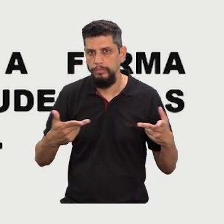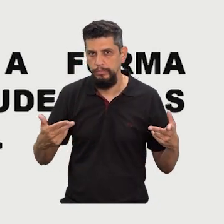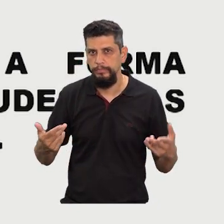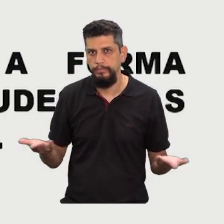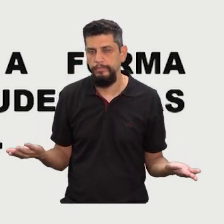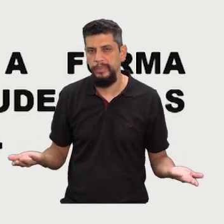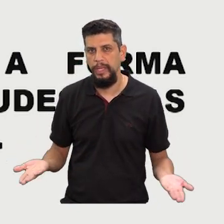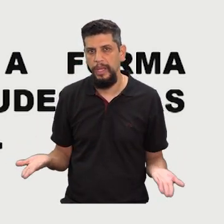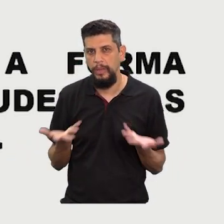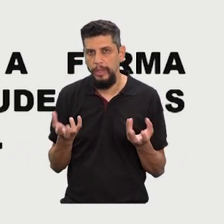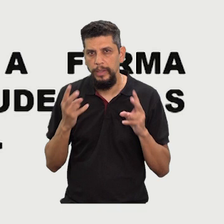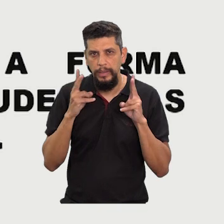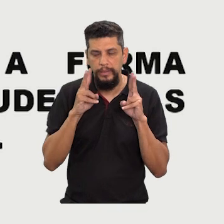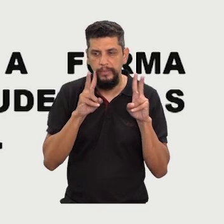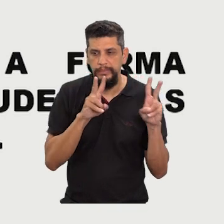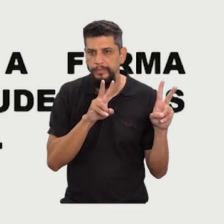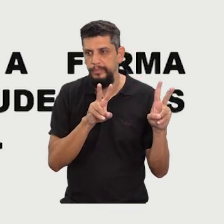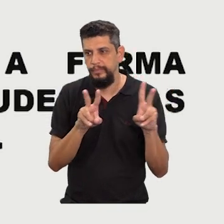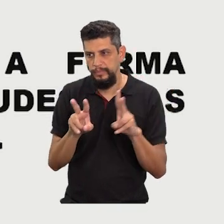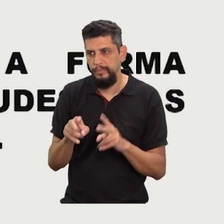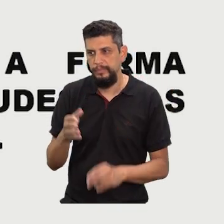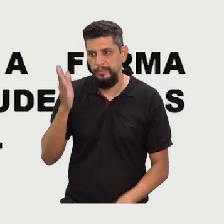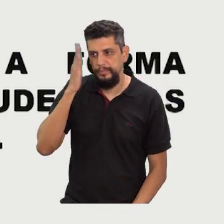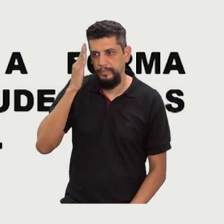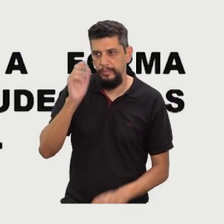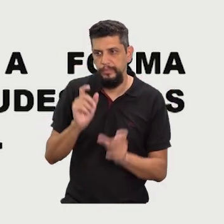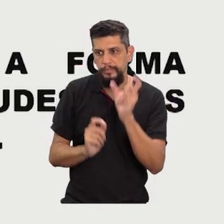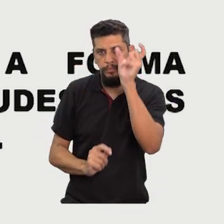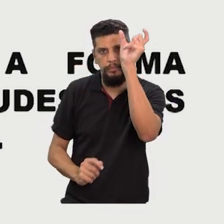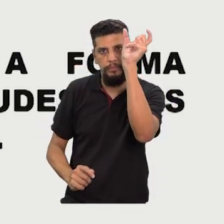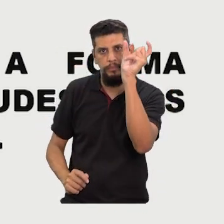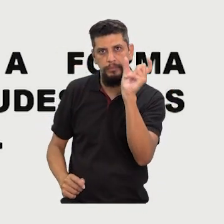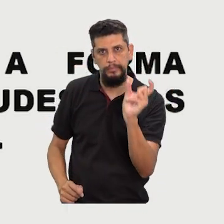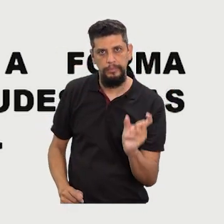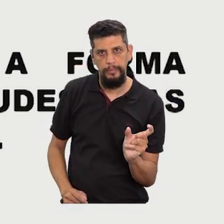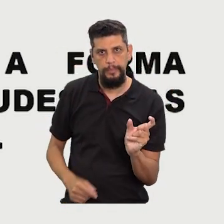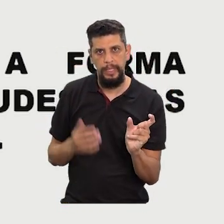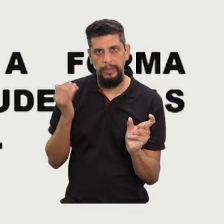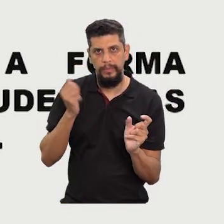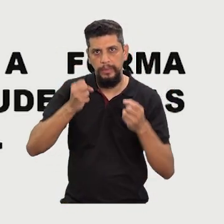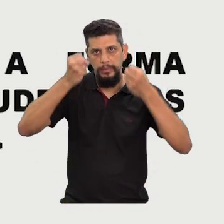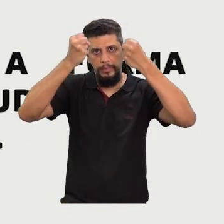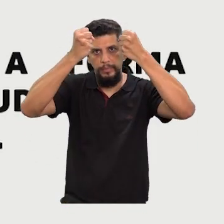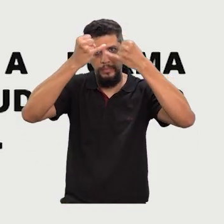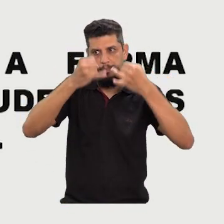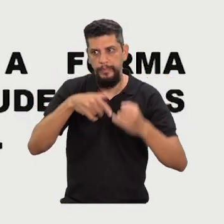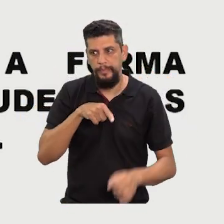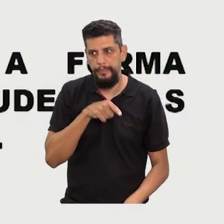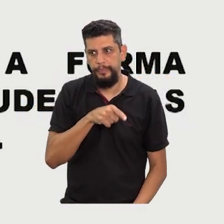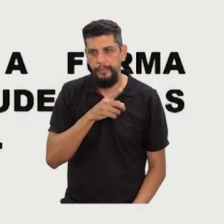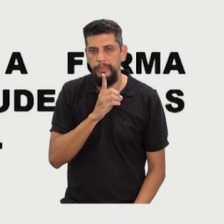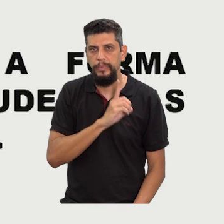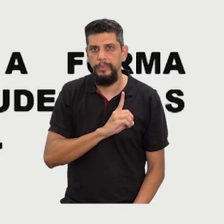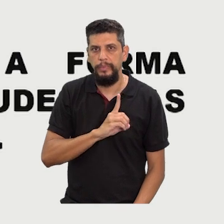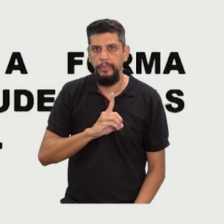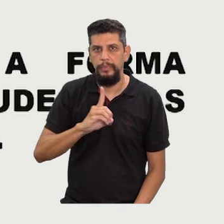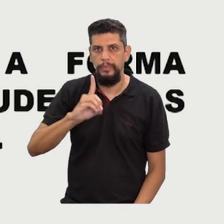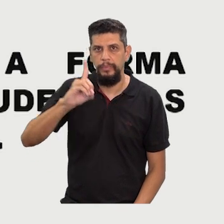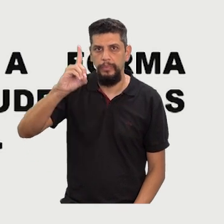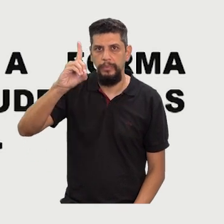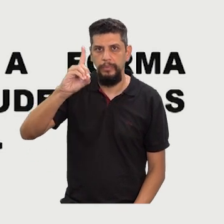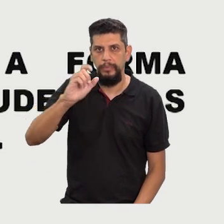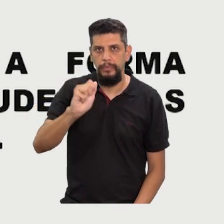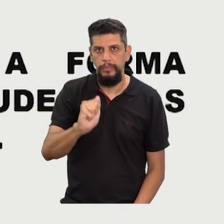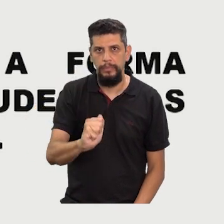né? Agora, eu quero que vocês olhem ali, eu sei que tá pequenininho, mas eu vou falar pra vocês. Eu destaquei a deusa